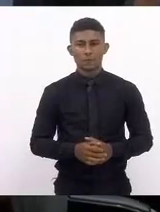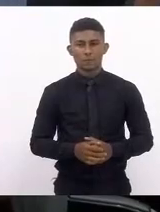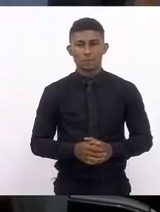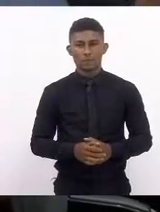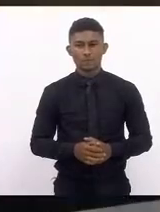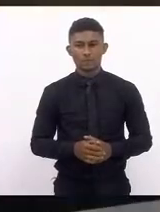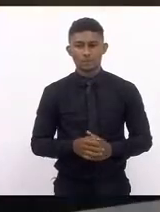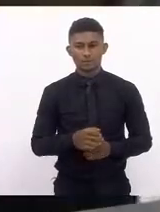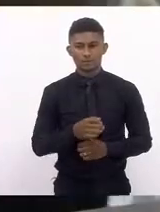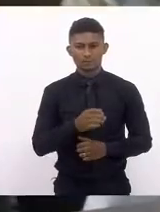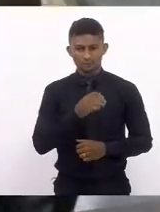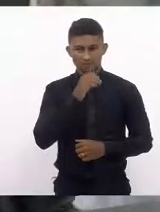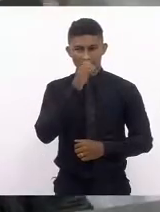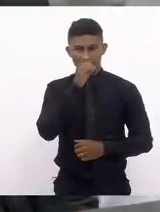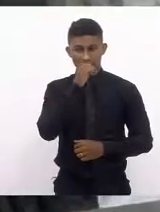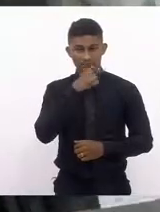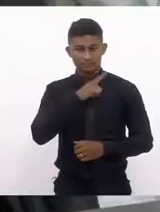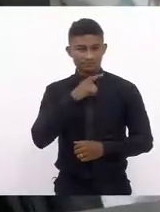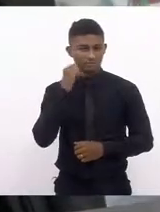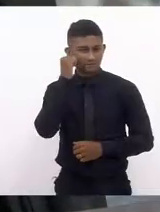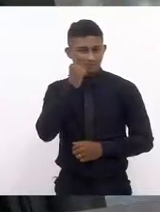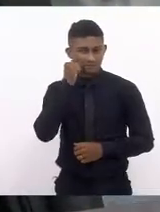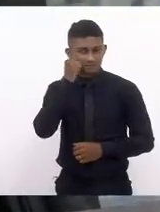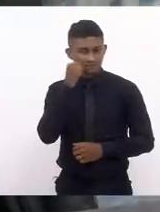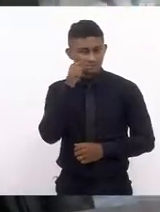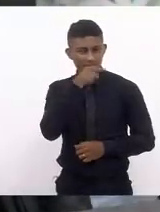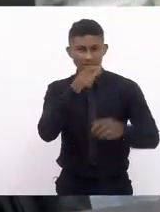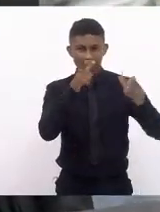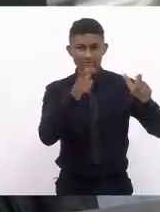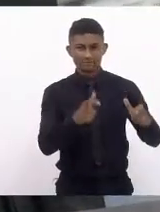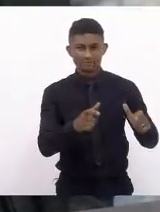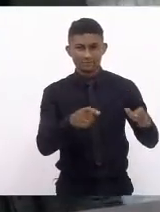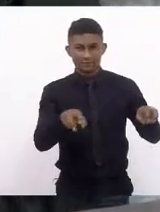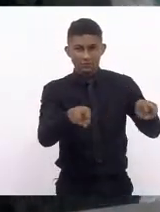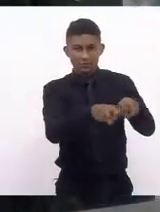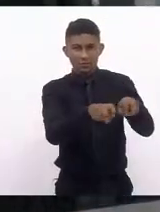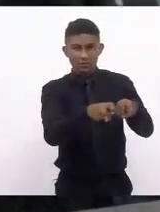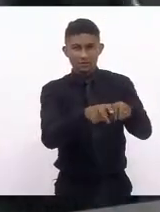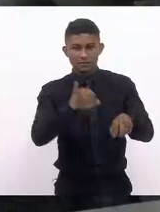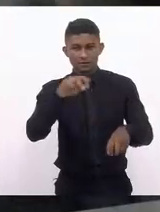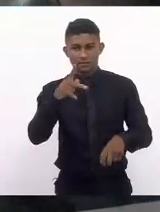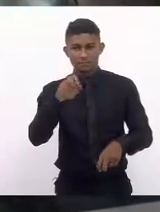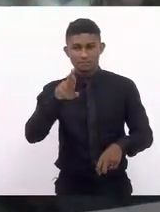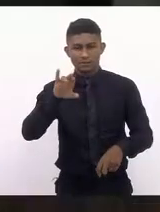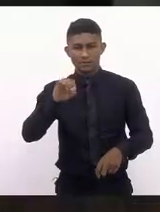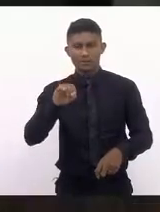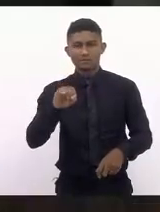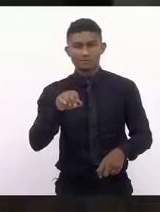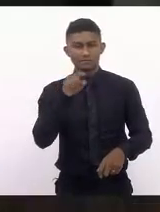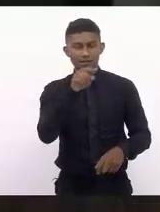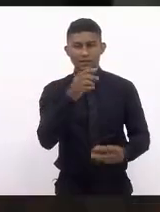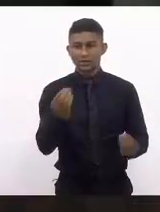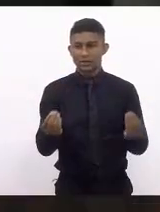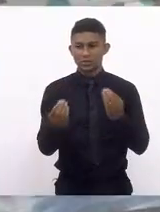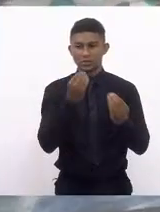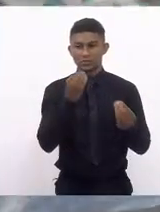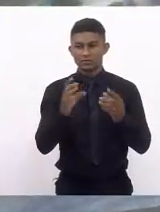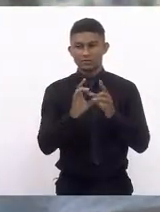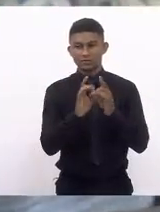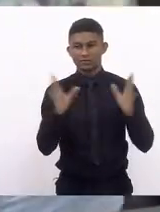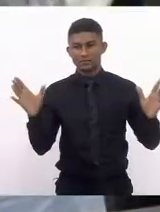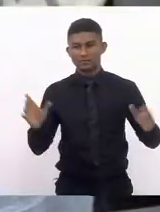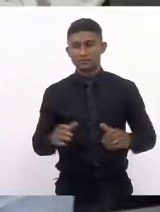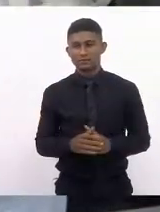no sábado lançamento do senador e Madureira na quadra da Império Serrano boca livre Senador Camará Senador